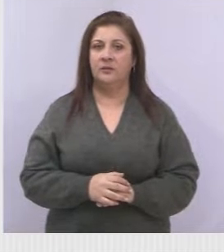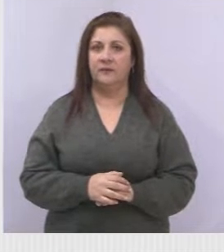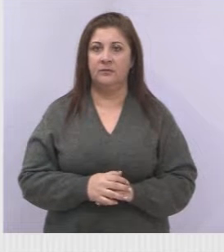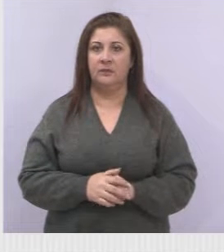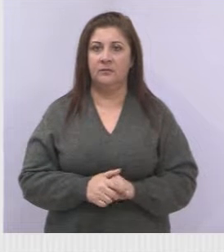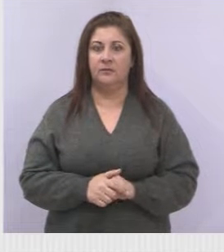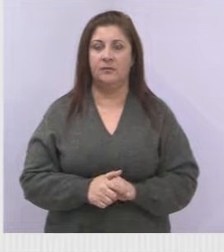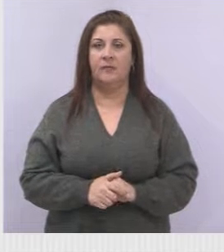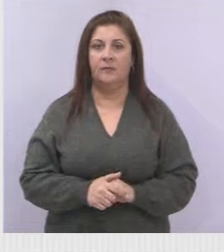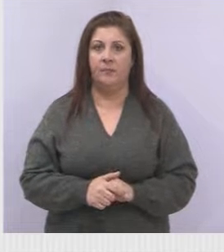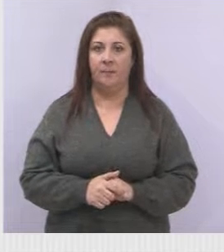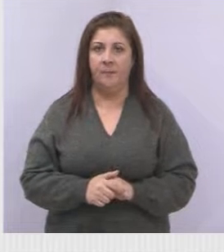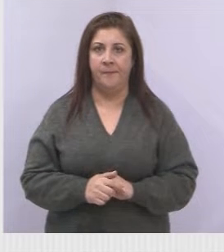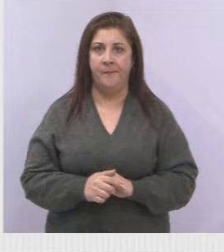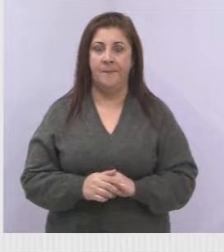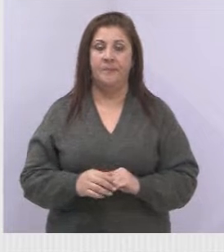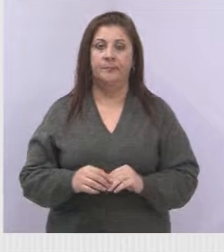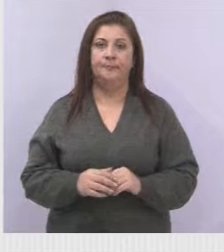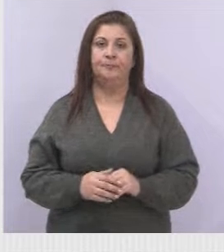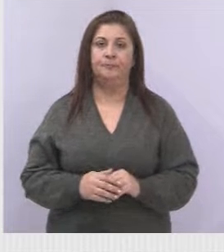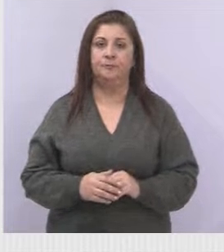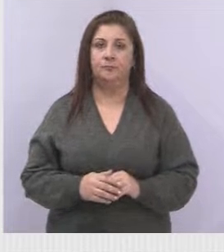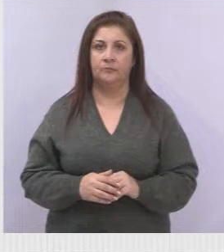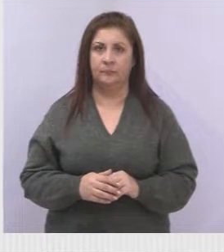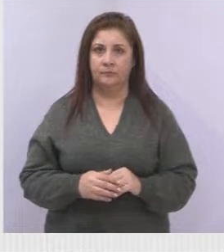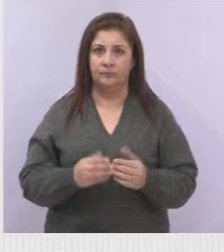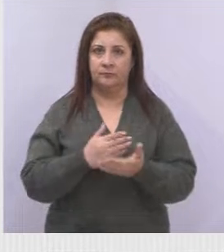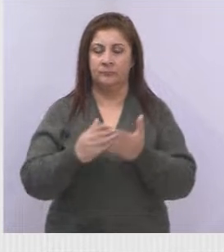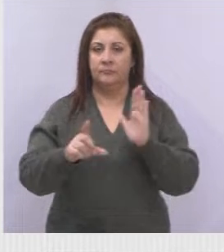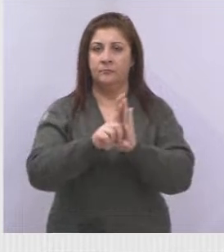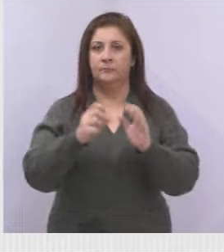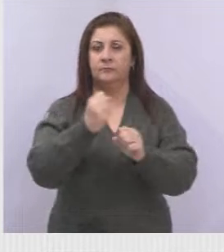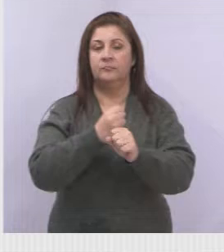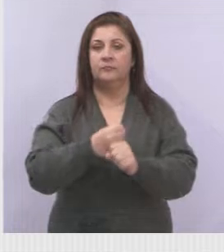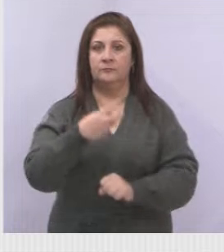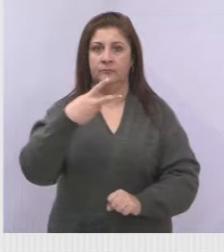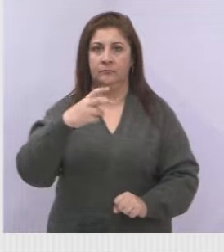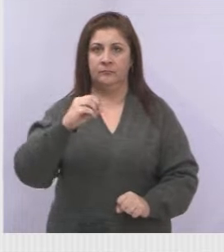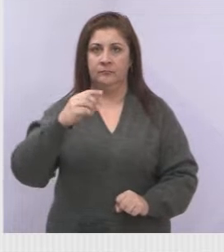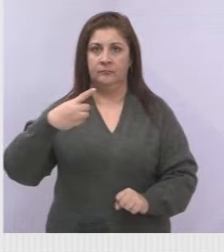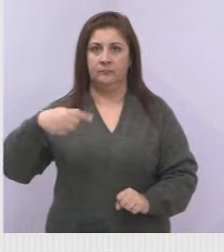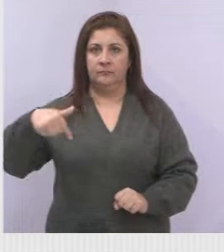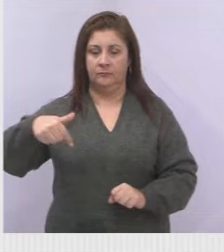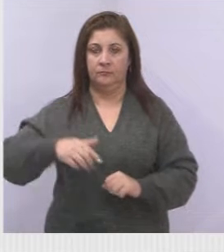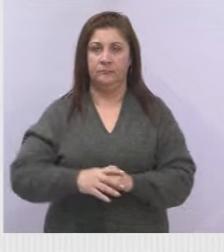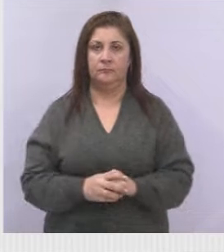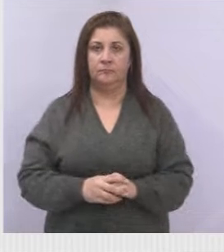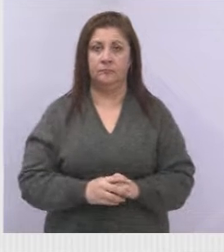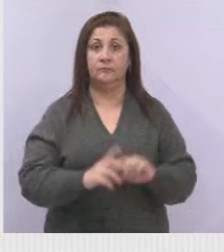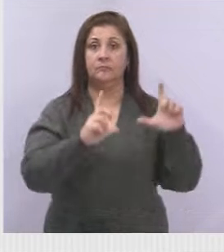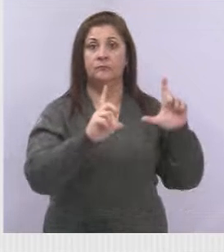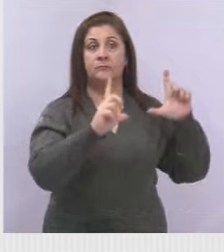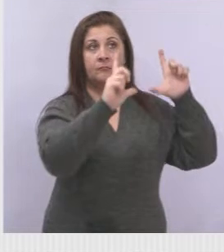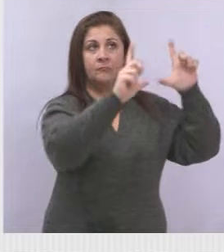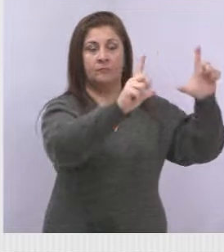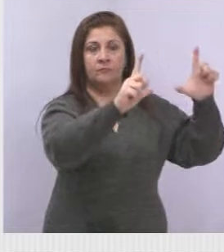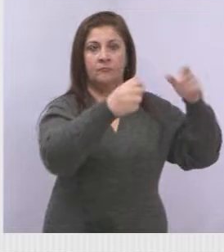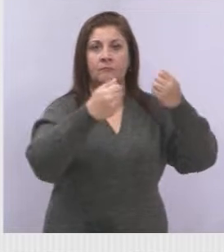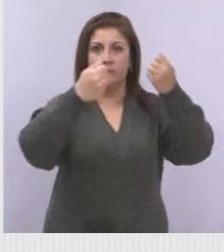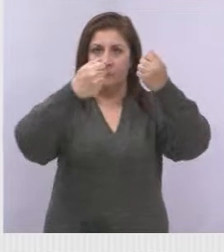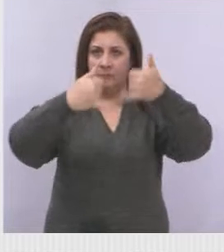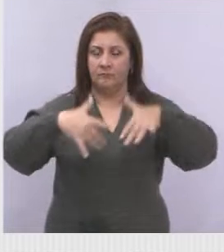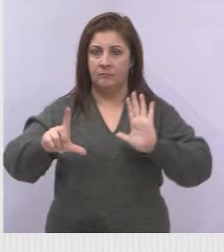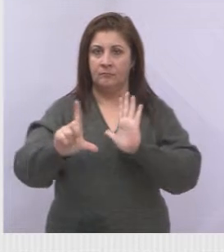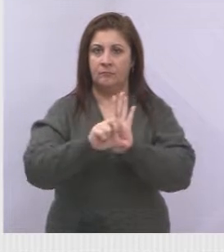13.466, de 12 de junho de 2017. Os cartazes que trata